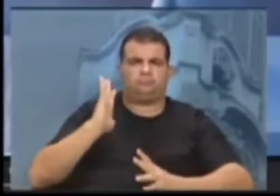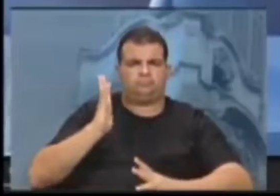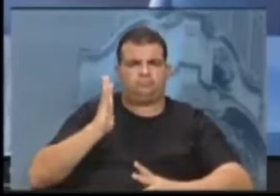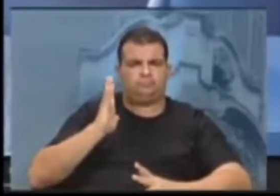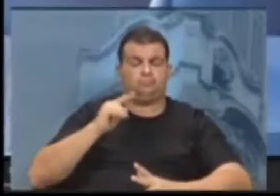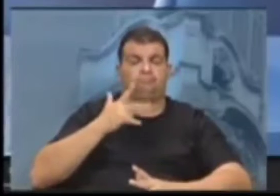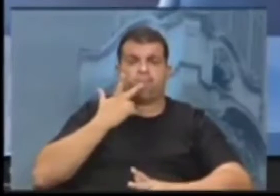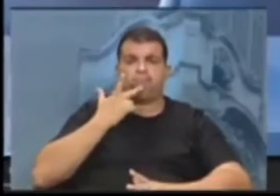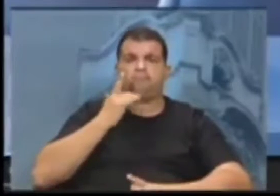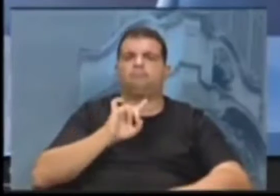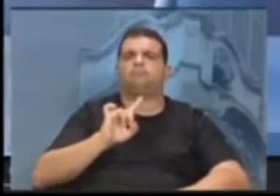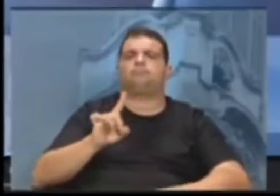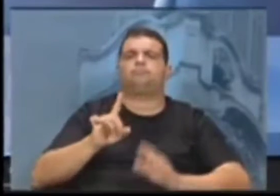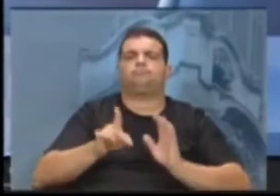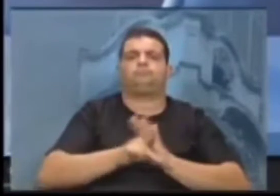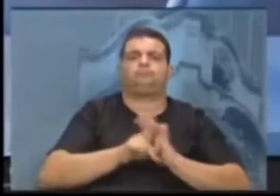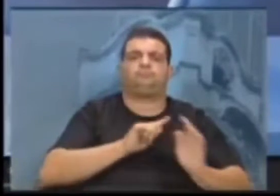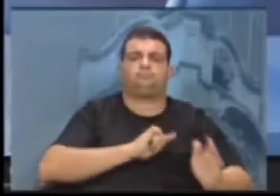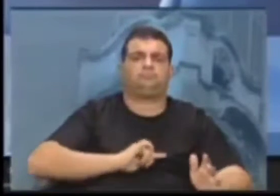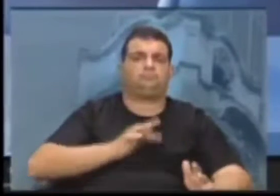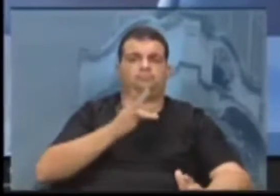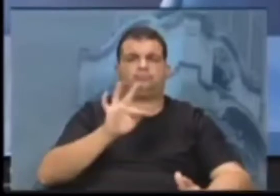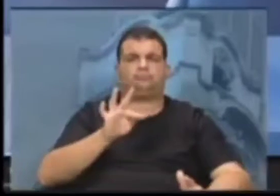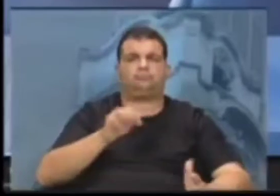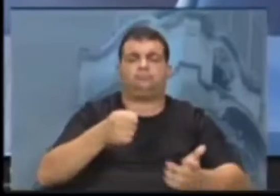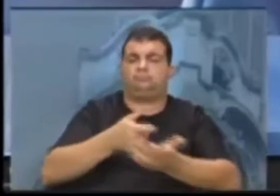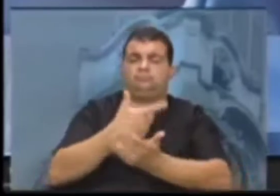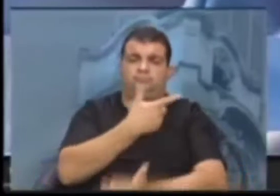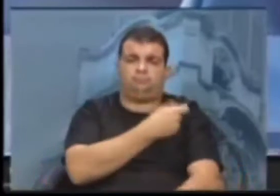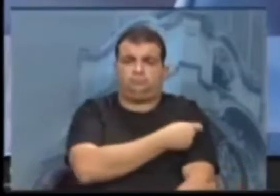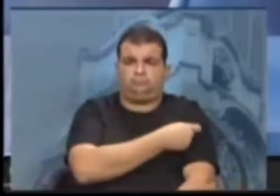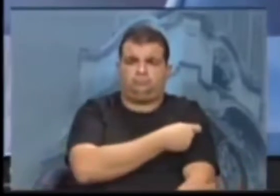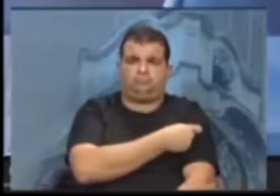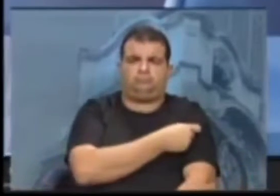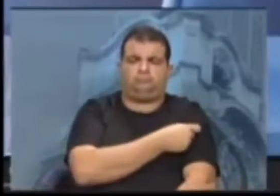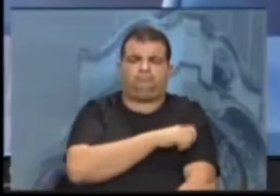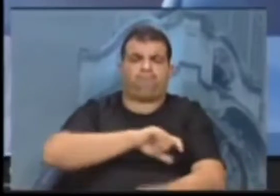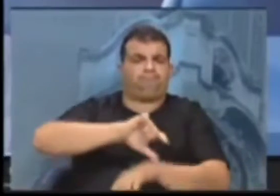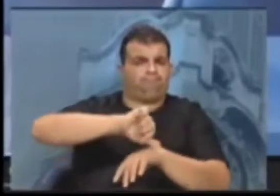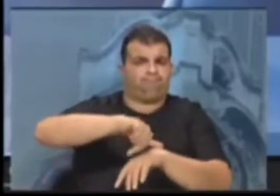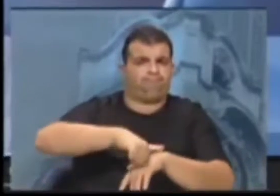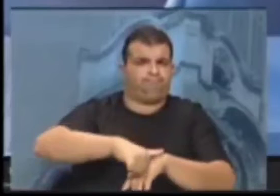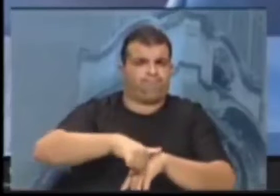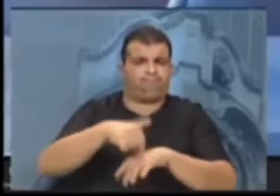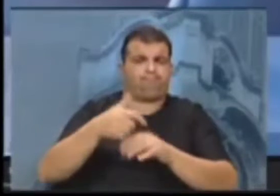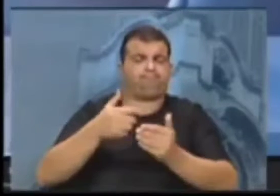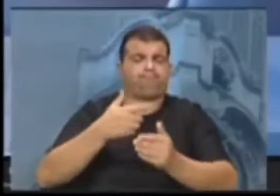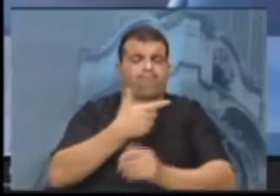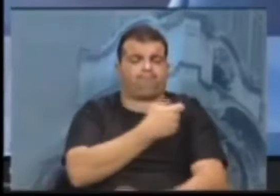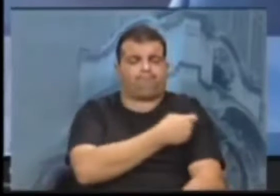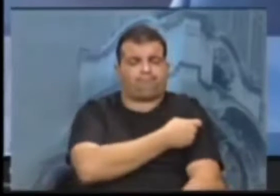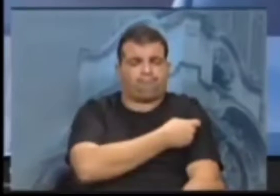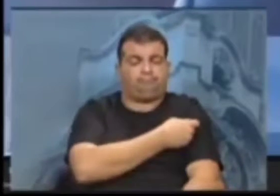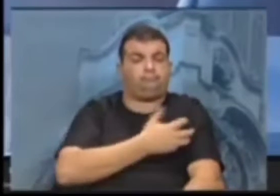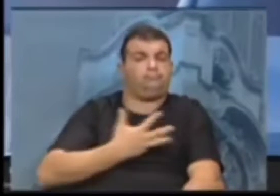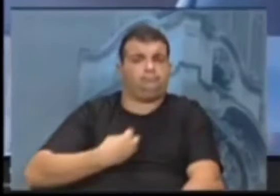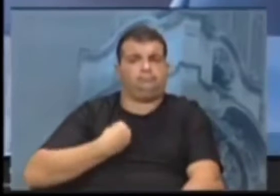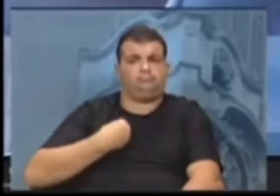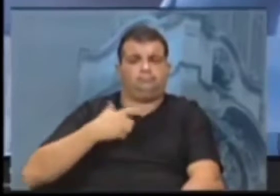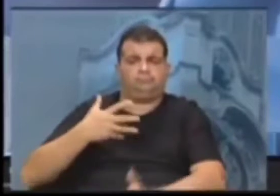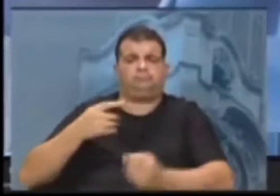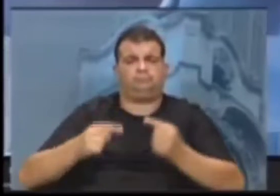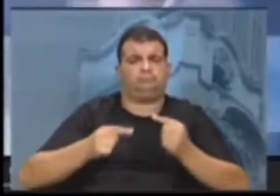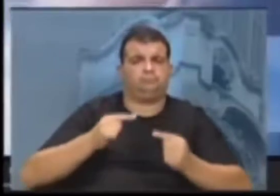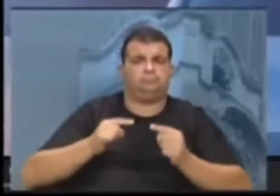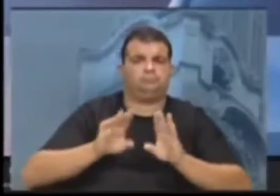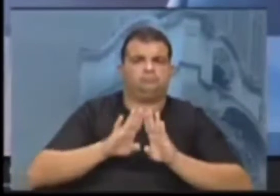uma negativa por parte do governo federal da compra de vacinas. Isso atrasou a vacinação. Então, se hoje nós estamos discutindo